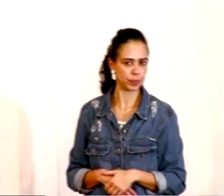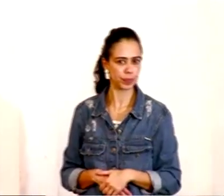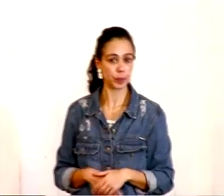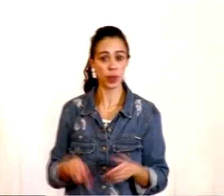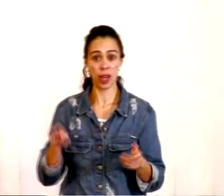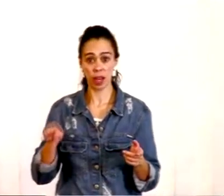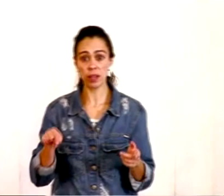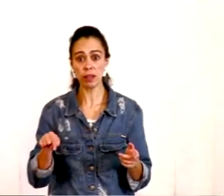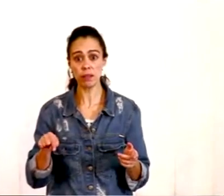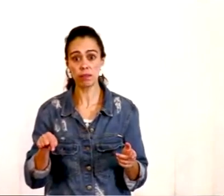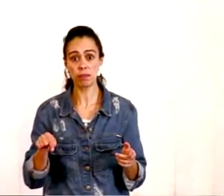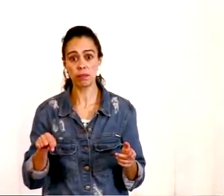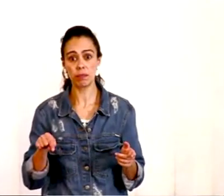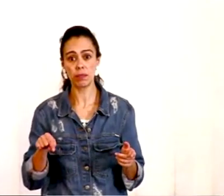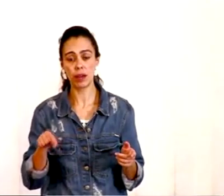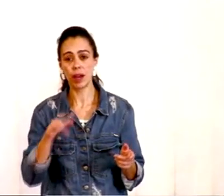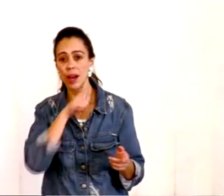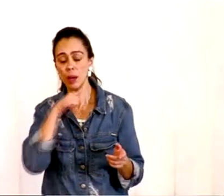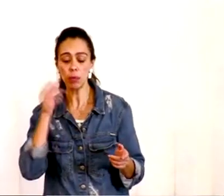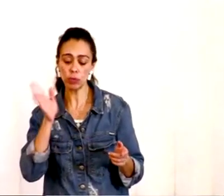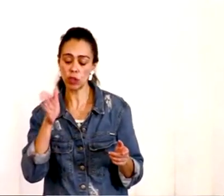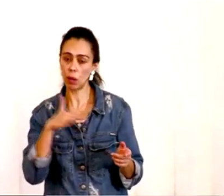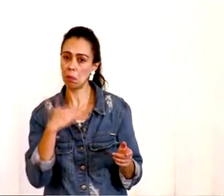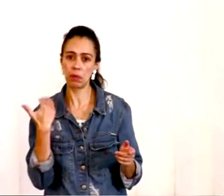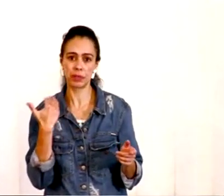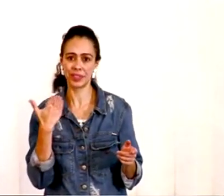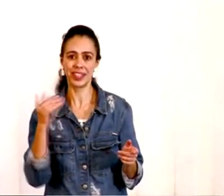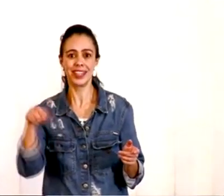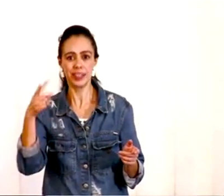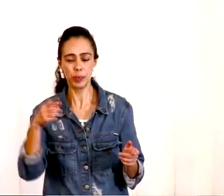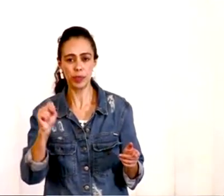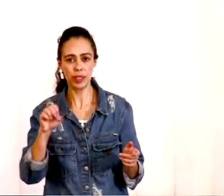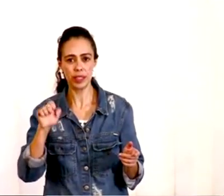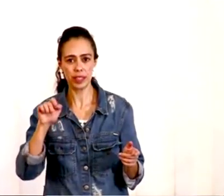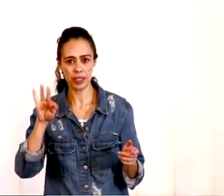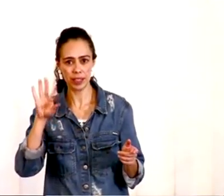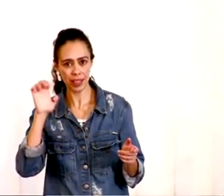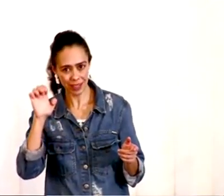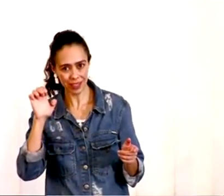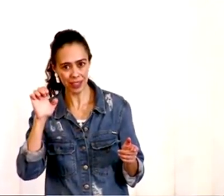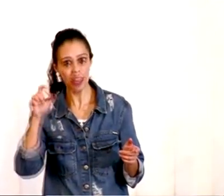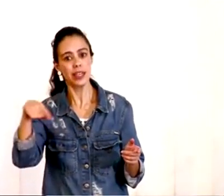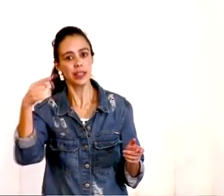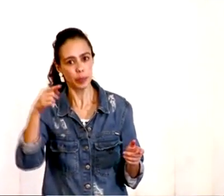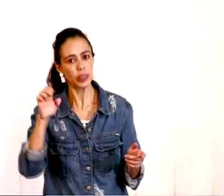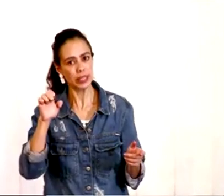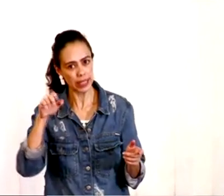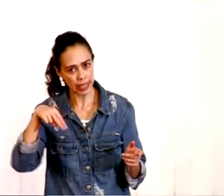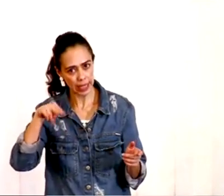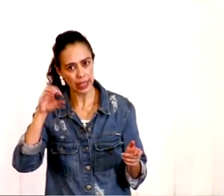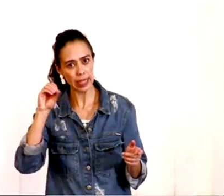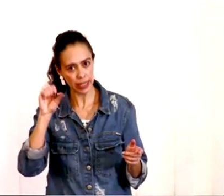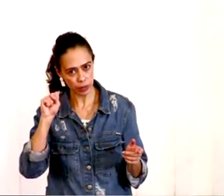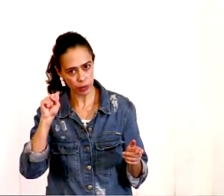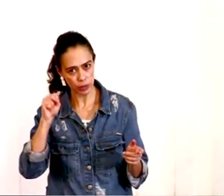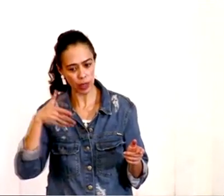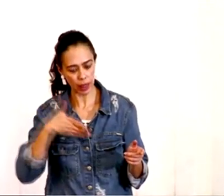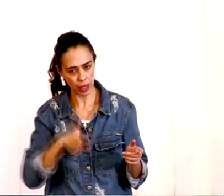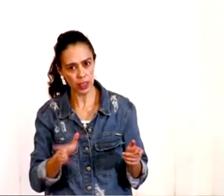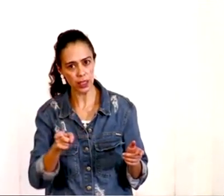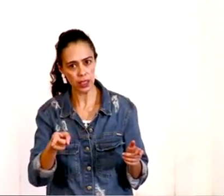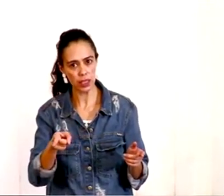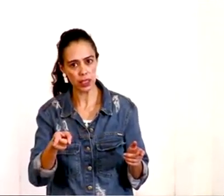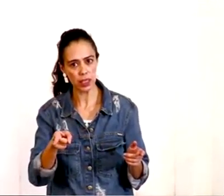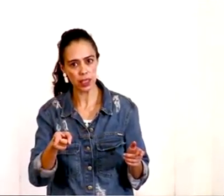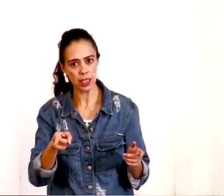Enos, fraqueza, mas que invocam o nome do Senhor. Por